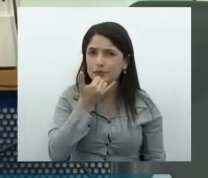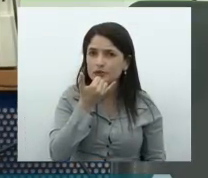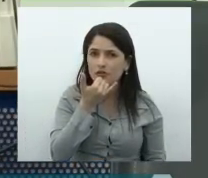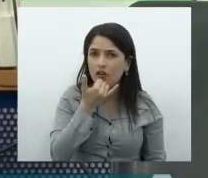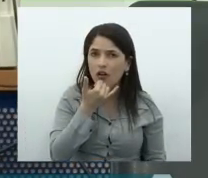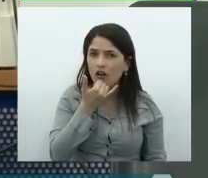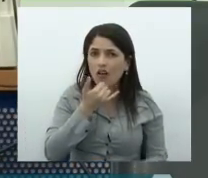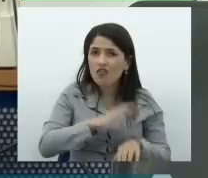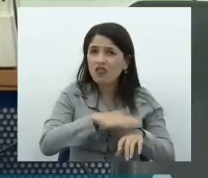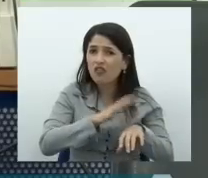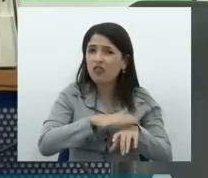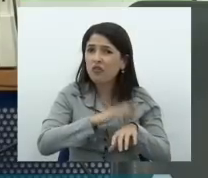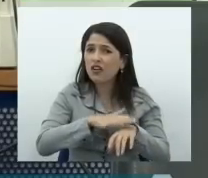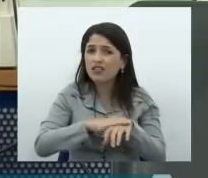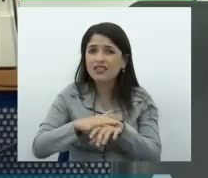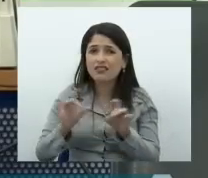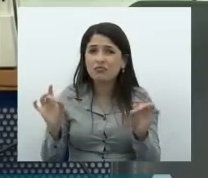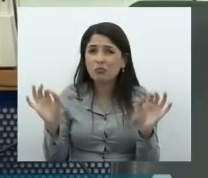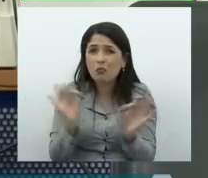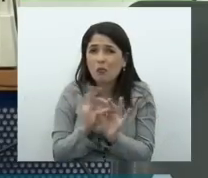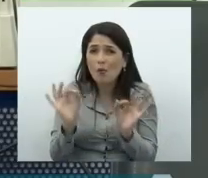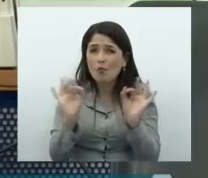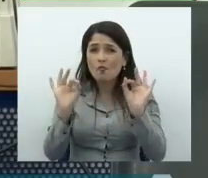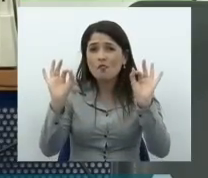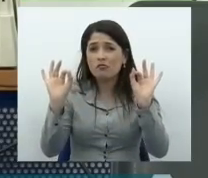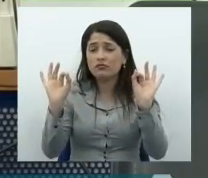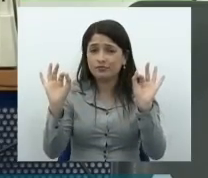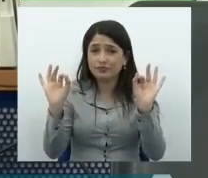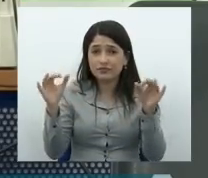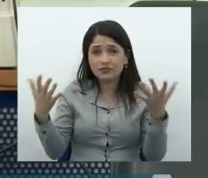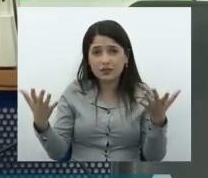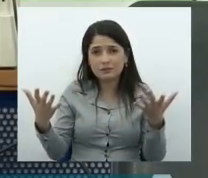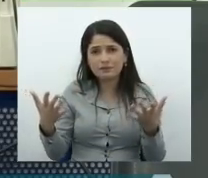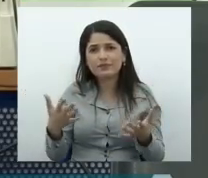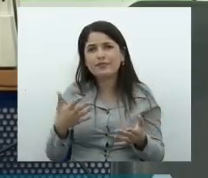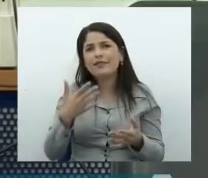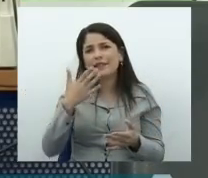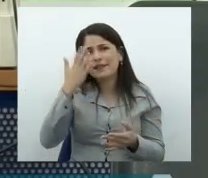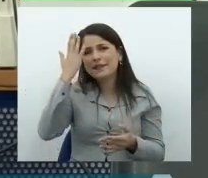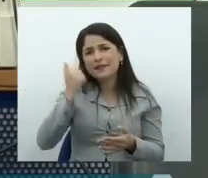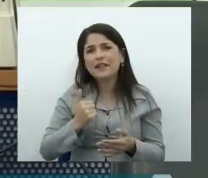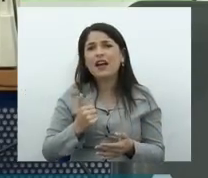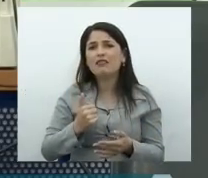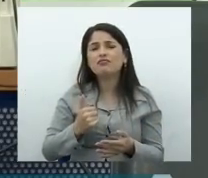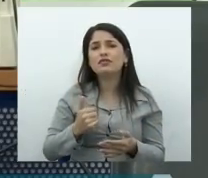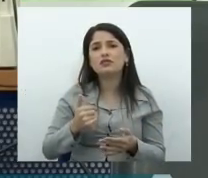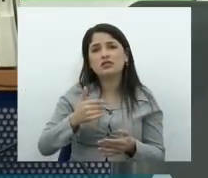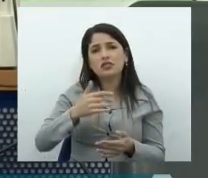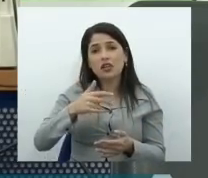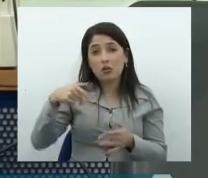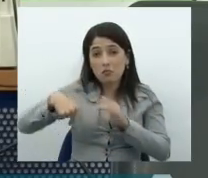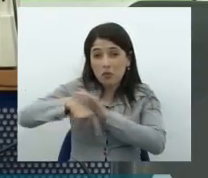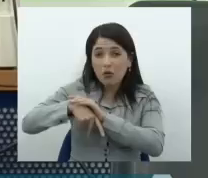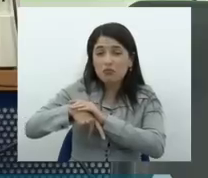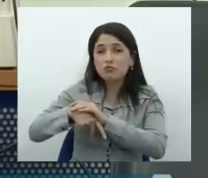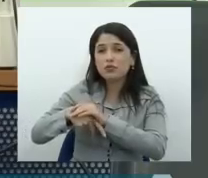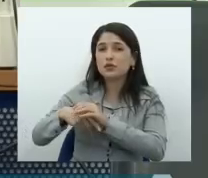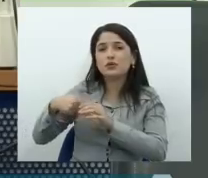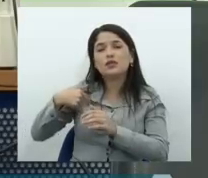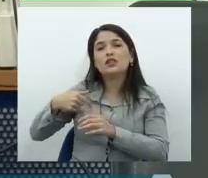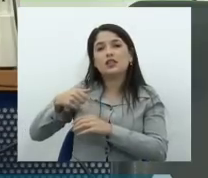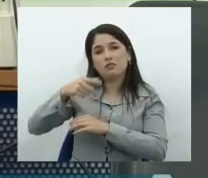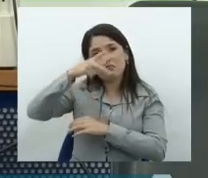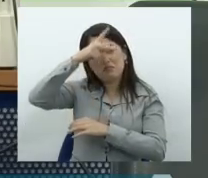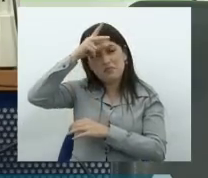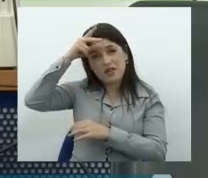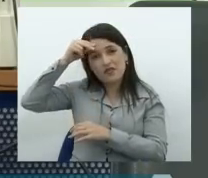aqui que esse que foi responsável por essa educação tão deprimente, por essa gestão tão deprimente,